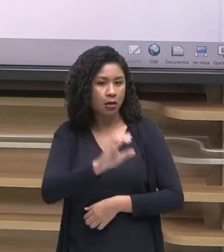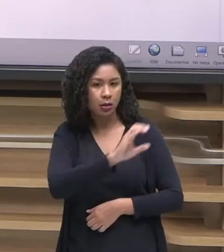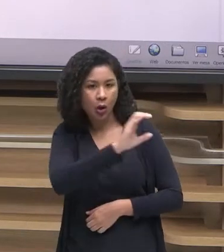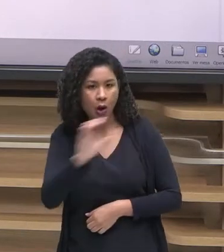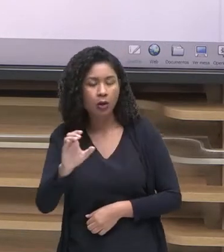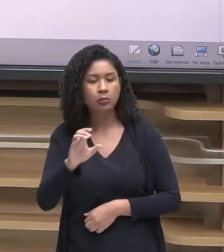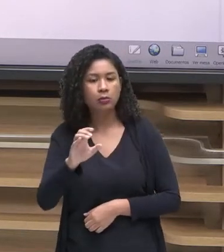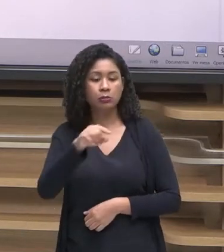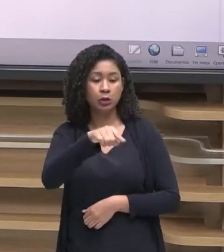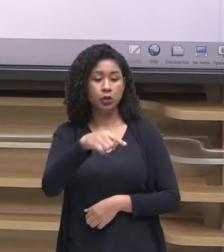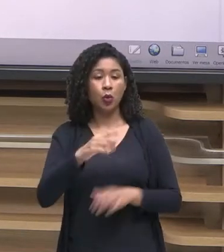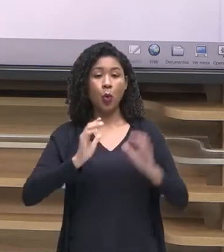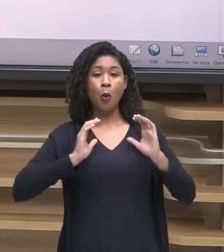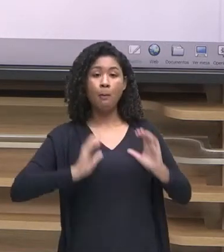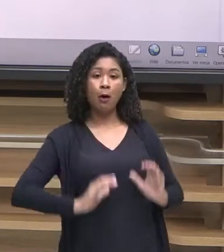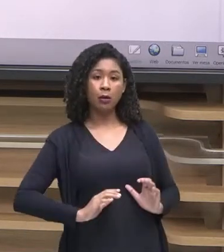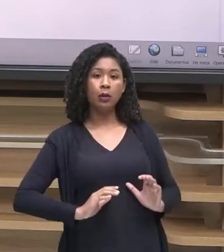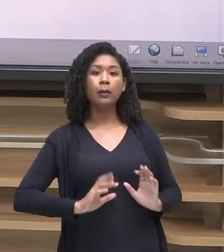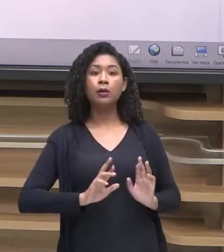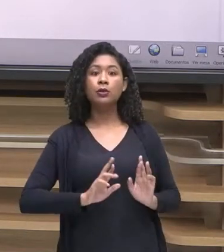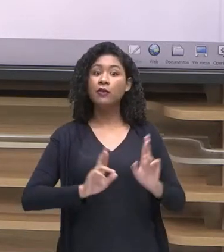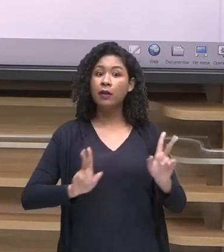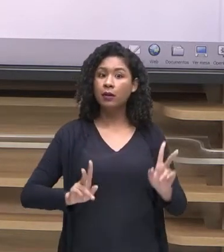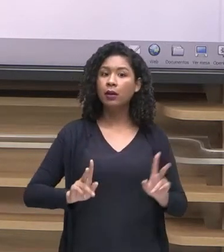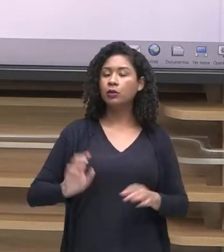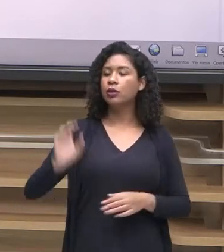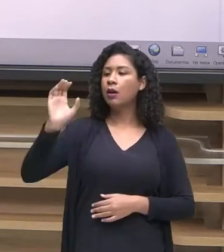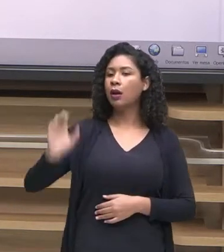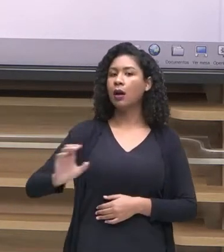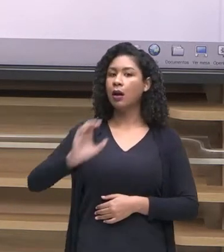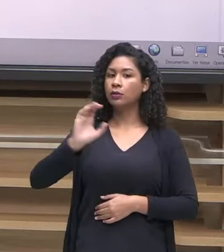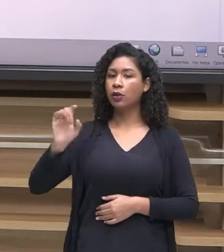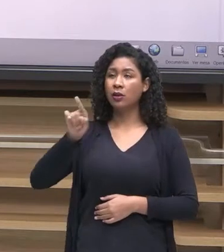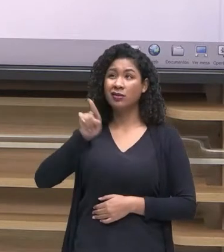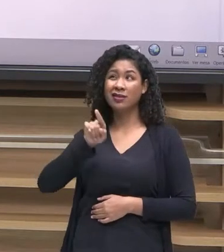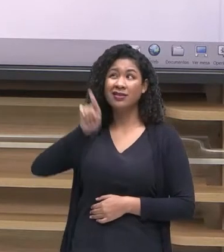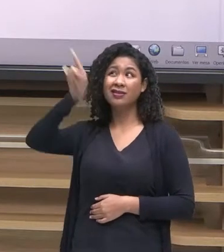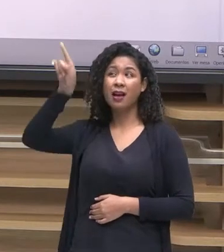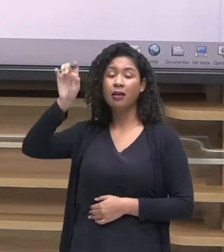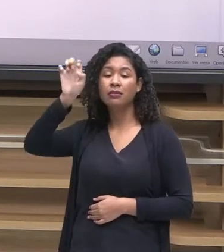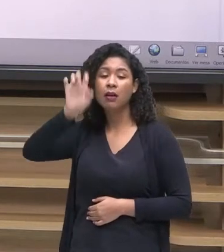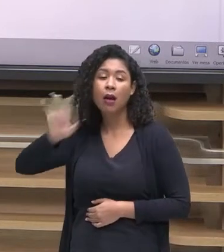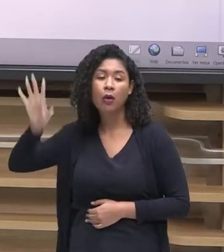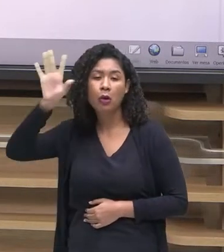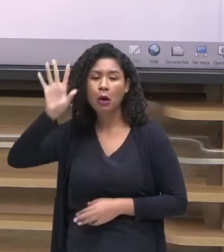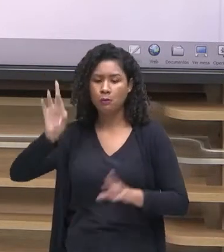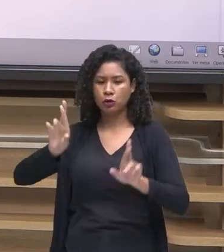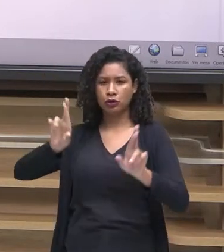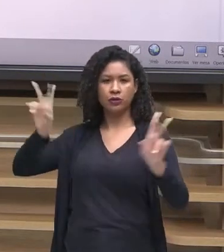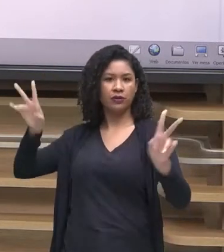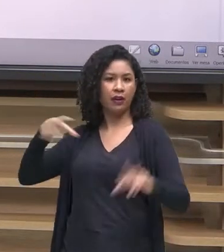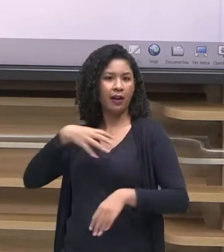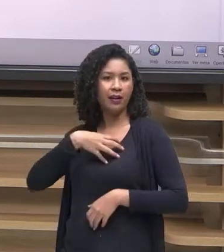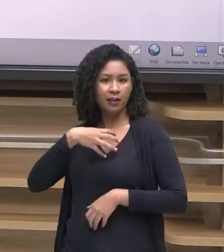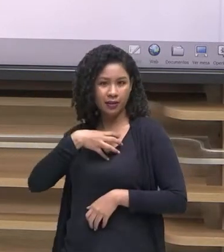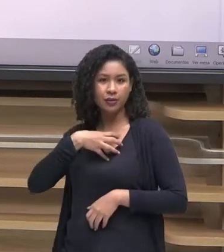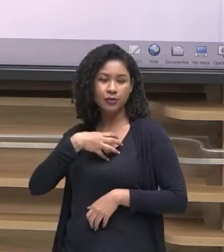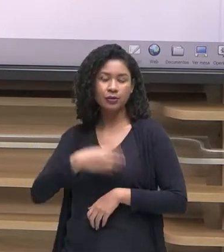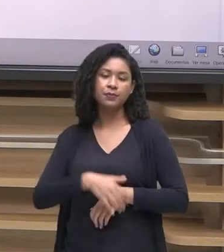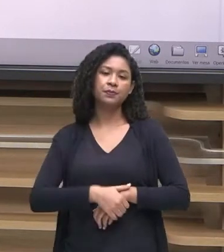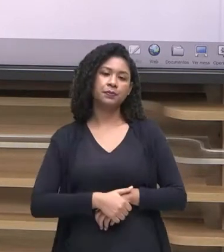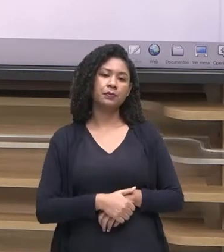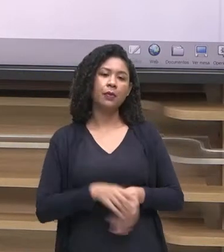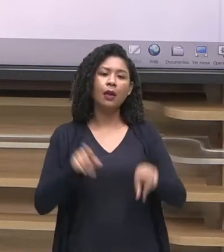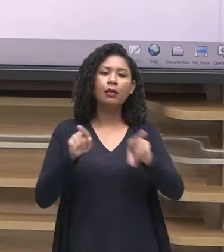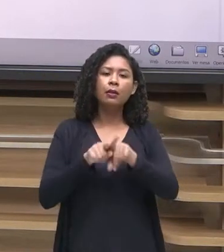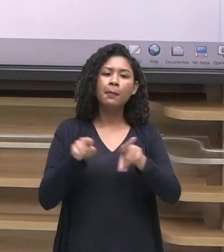de repente, da maneira como os cristãos católicos se comportam na Europa. A maneira como, de repente,